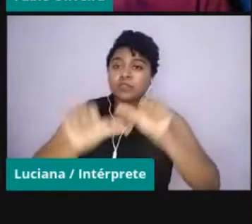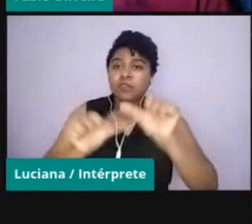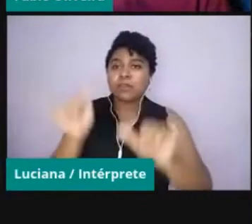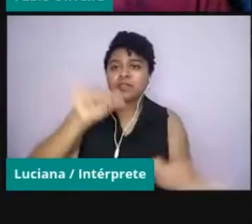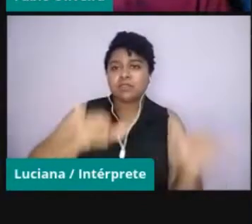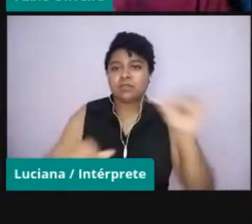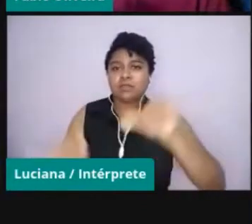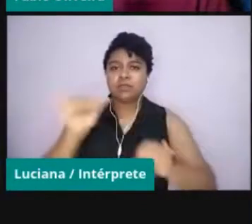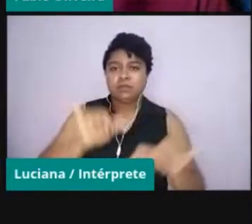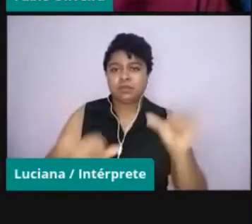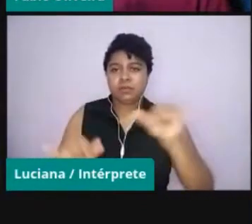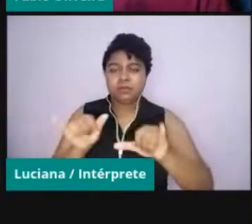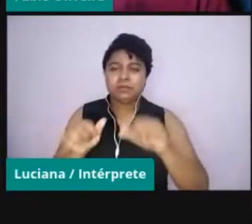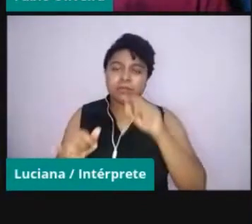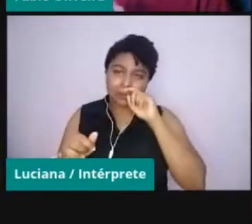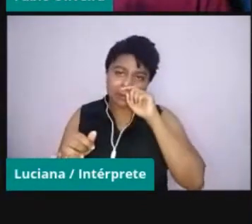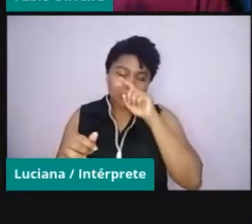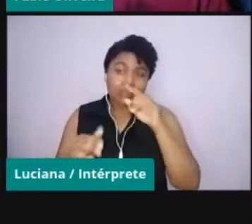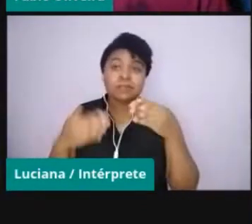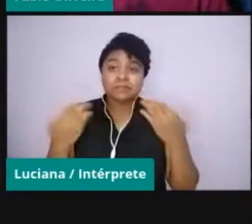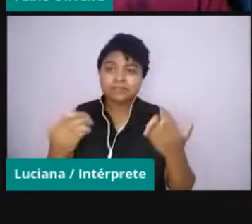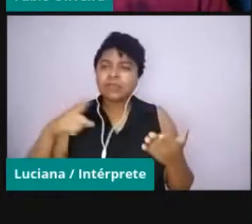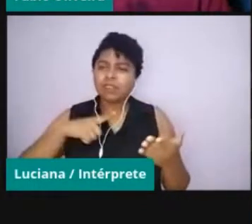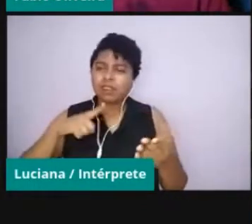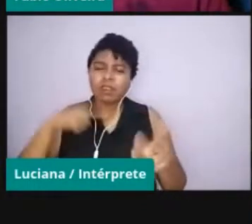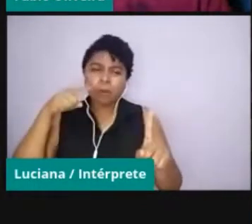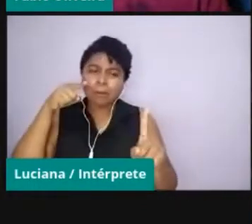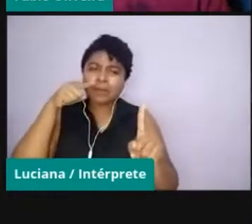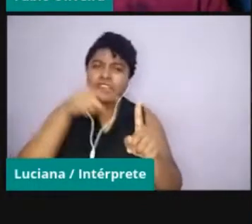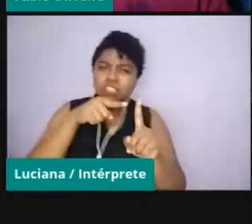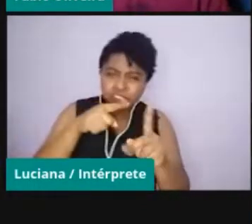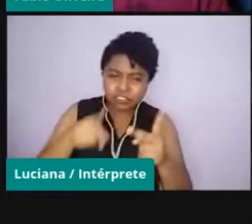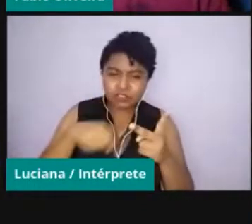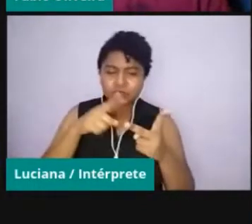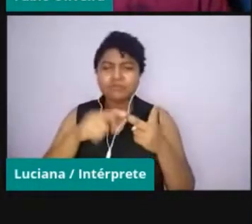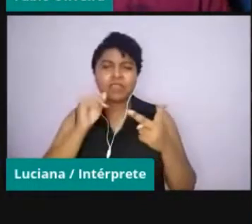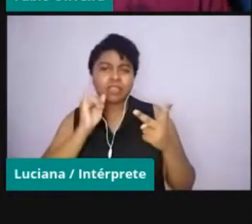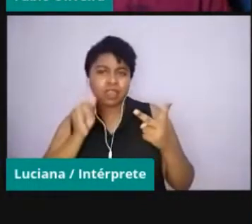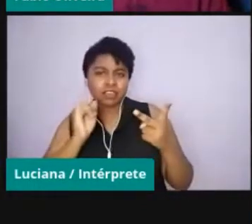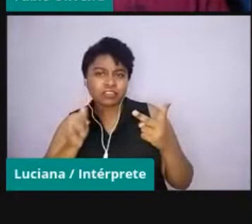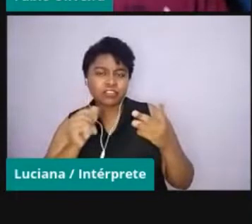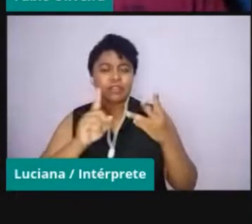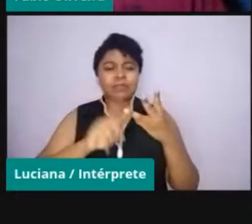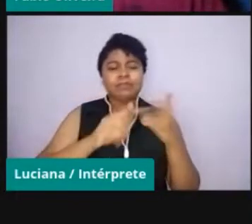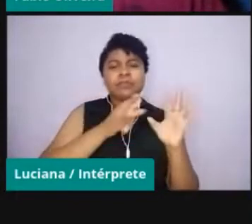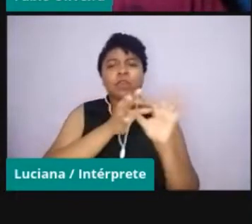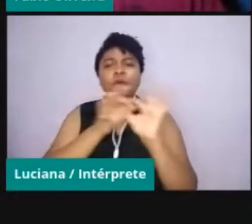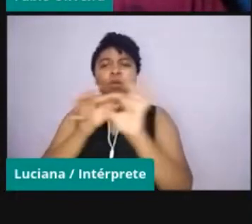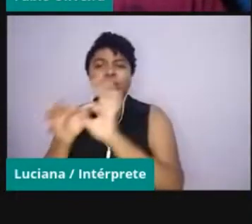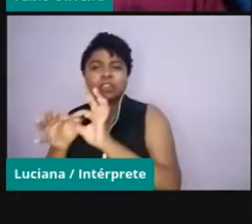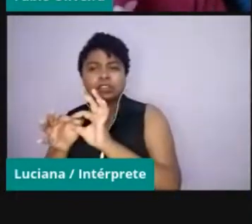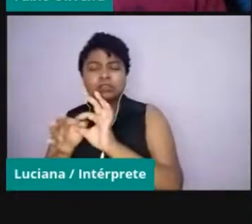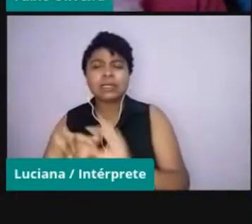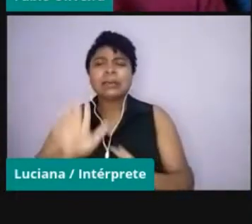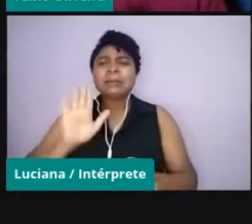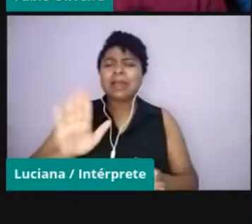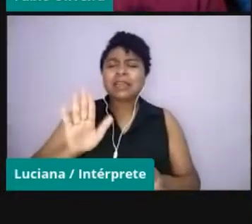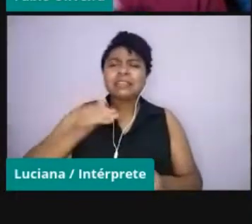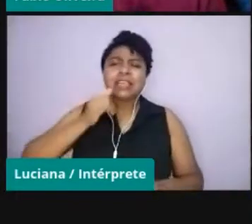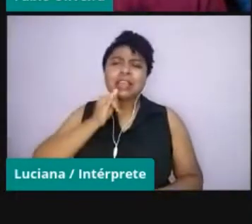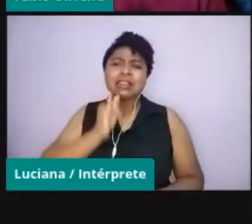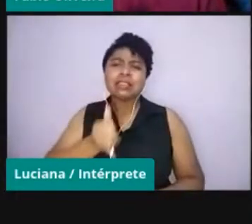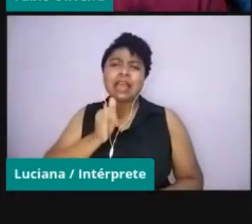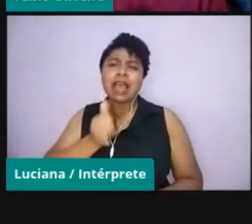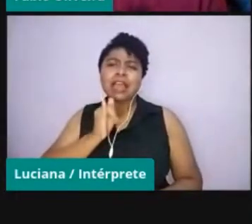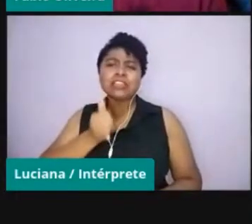Então, nós tínhamos qual era o objetivo, o tom da narrativa e o contexto. Mas qual ia ser realmente a narrativa? O